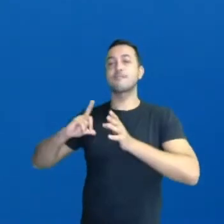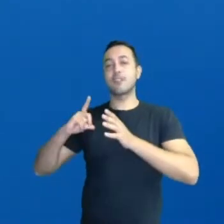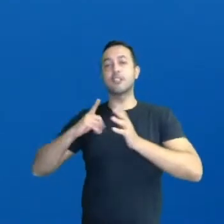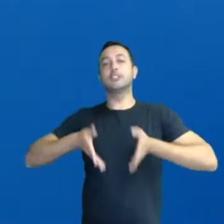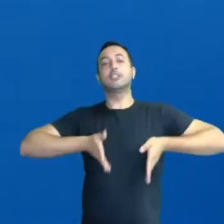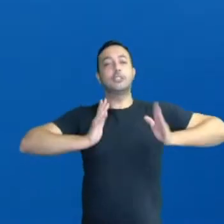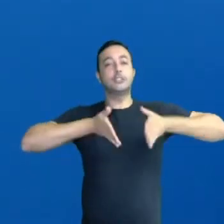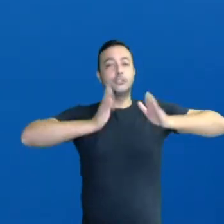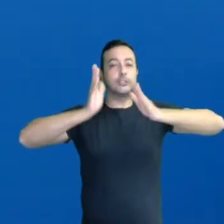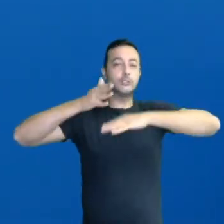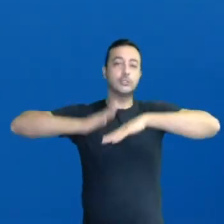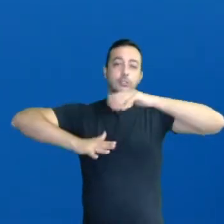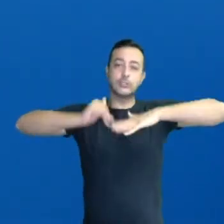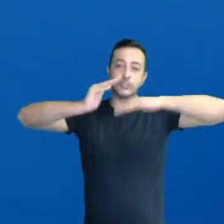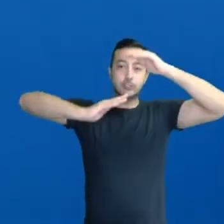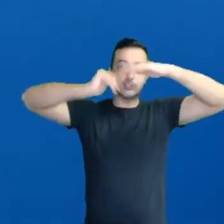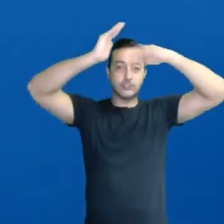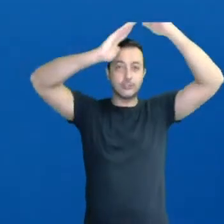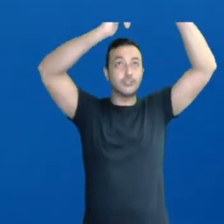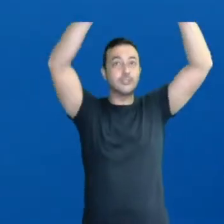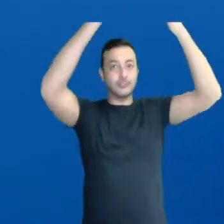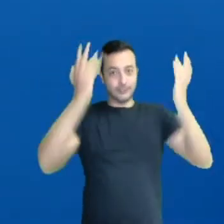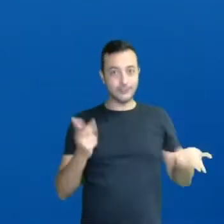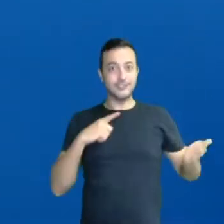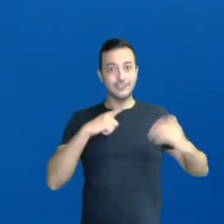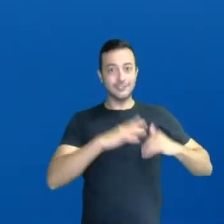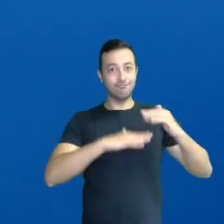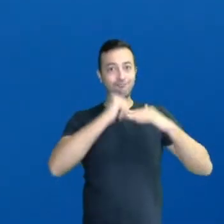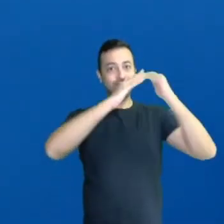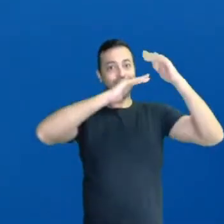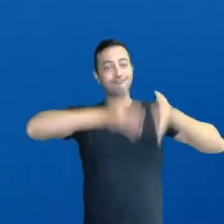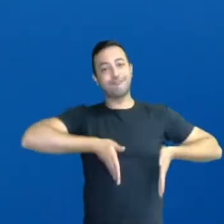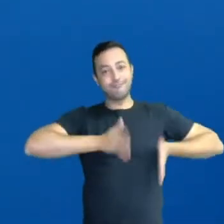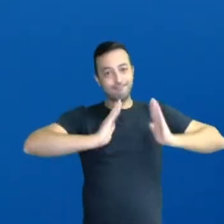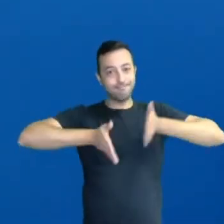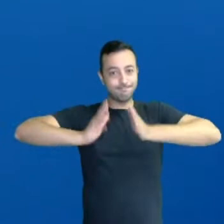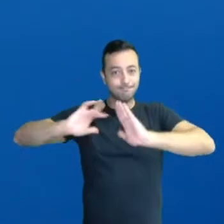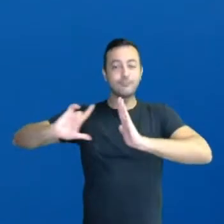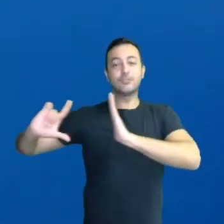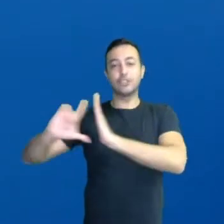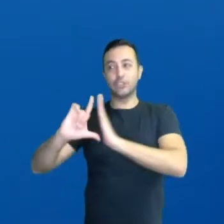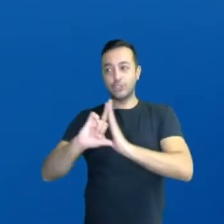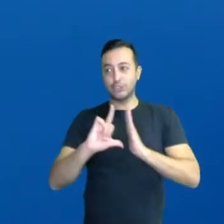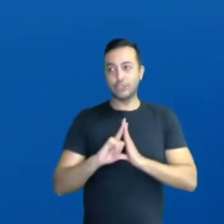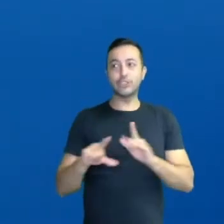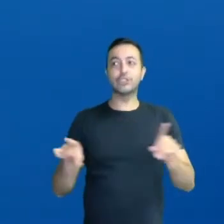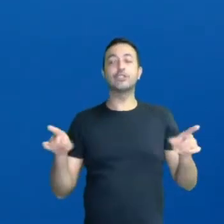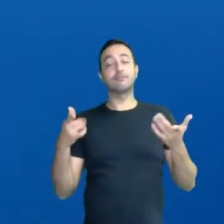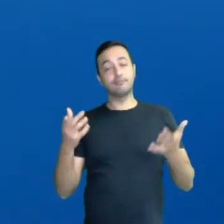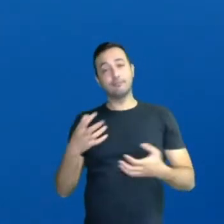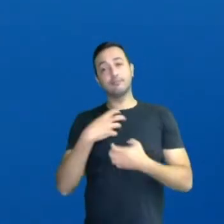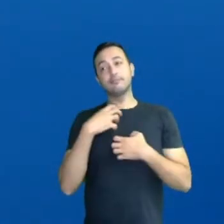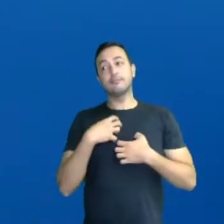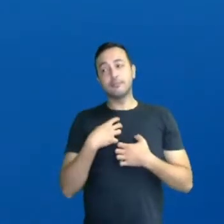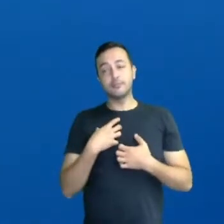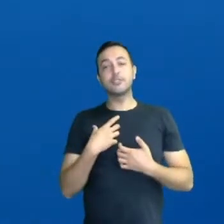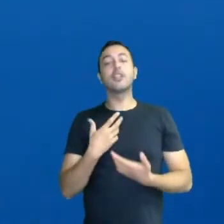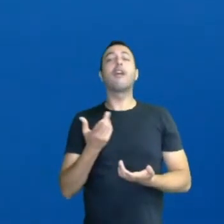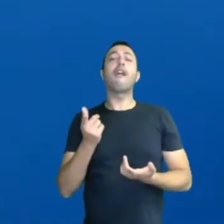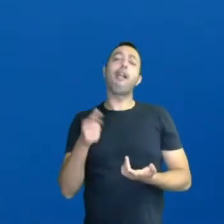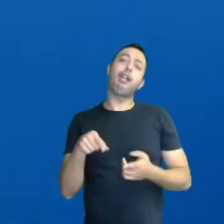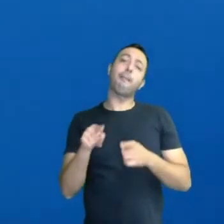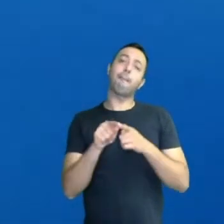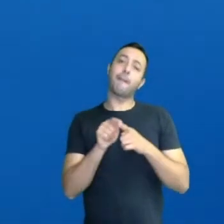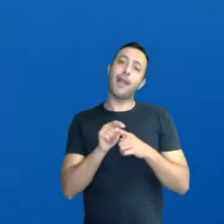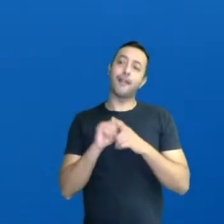de prédios aí. Prédios, apartamentos, tem algumas lojas assim também. Parece ser um